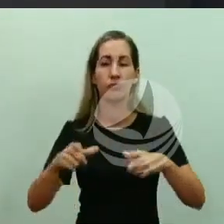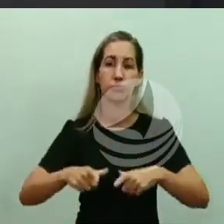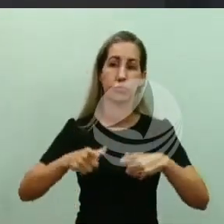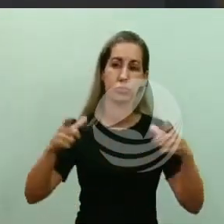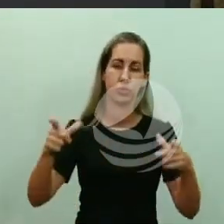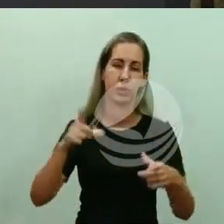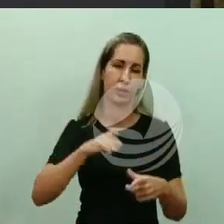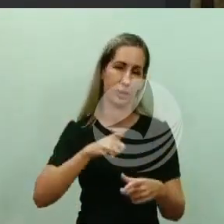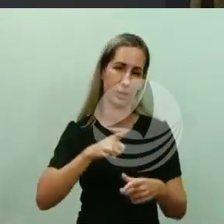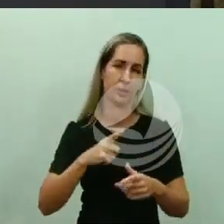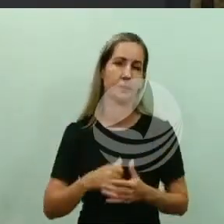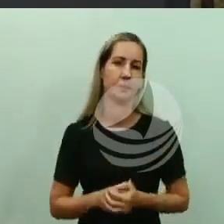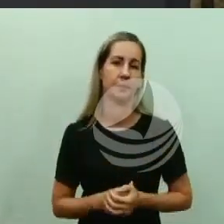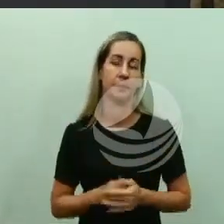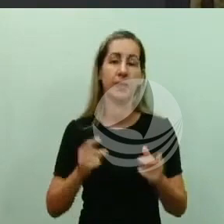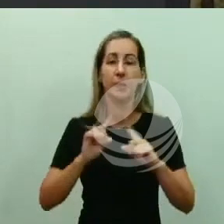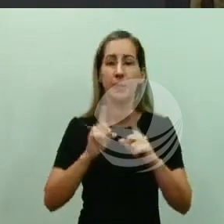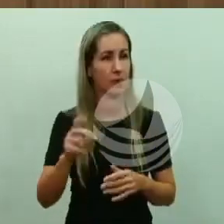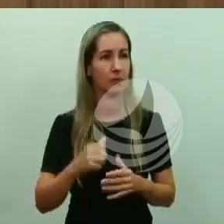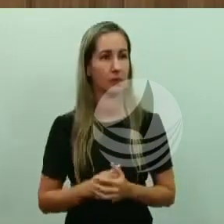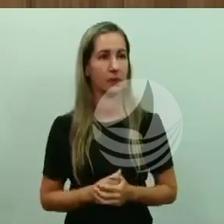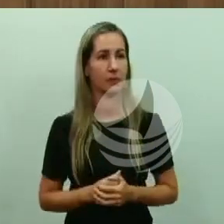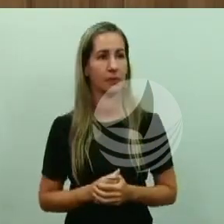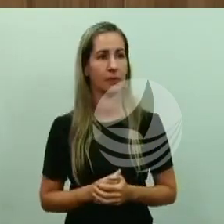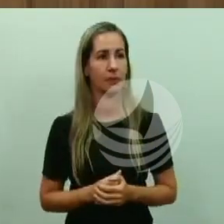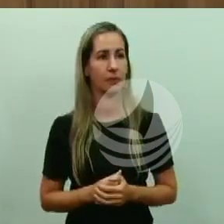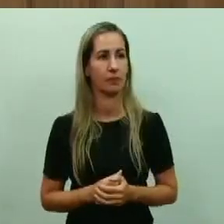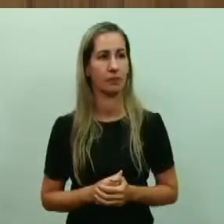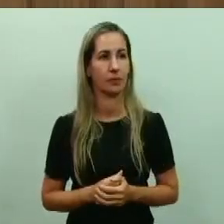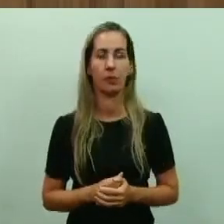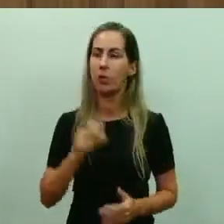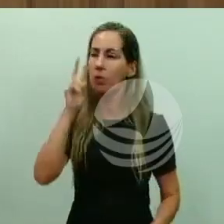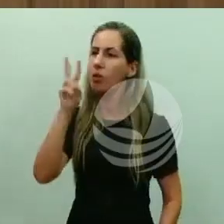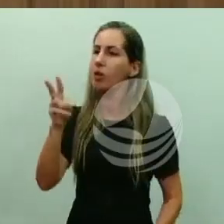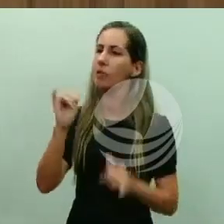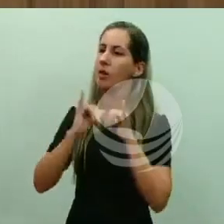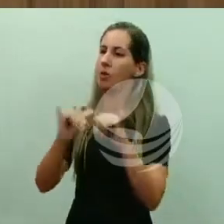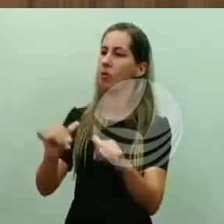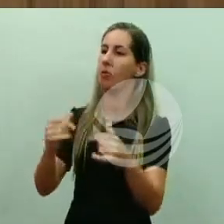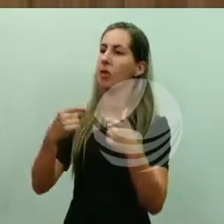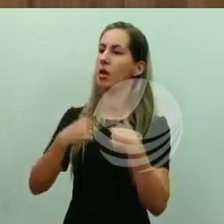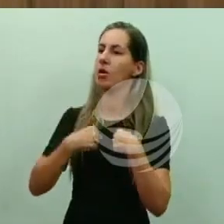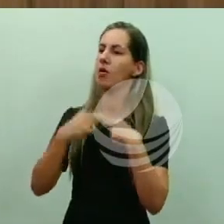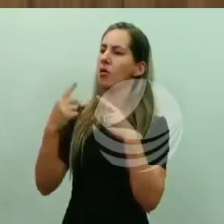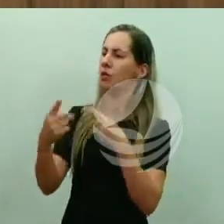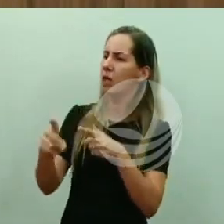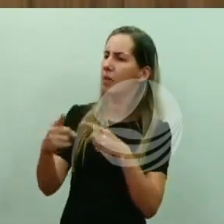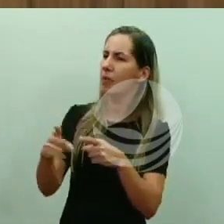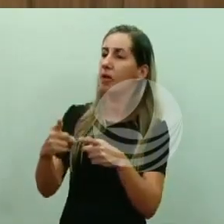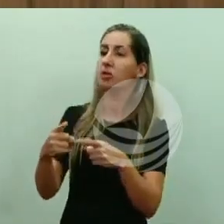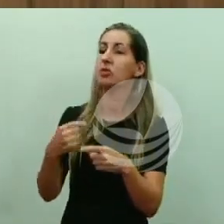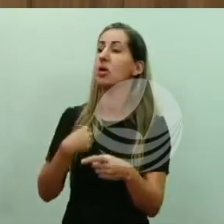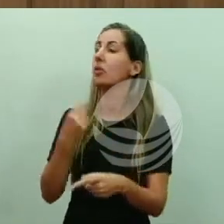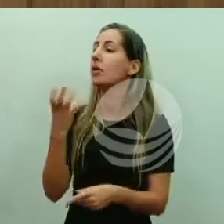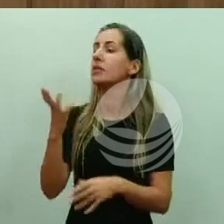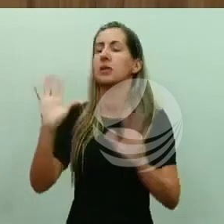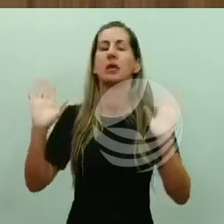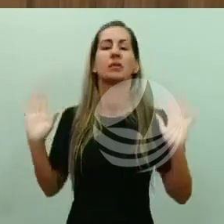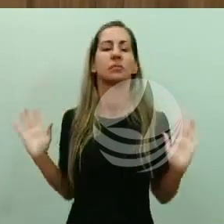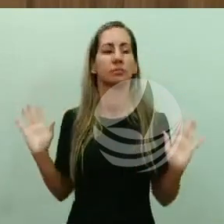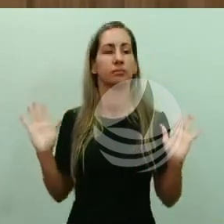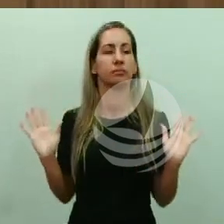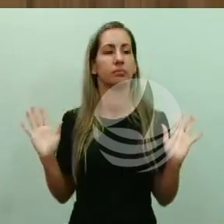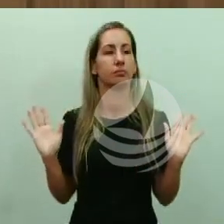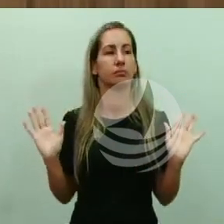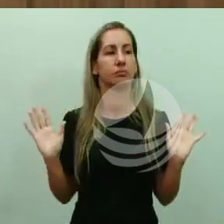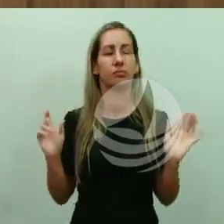rebateu as críticas do vereador Anderson Lopes. Esse vereador olhou para mim e falou o seguinte: eu debocho quanto eu quiser.